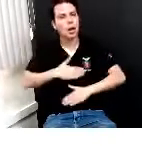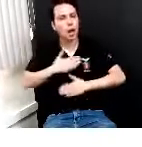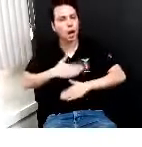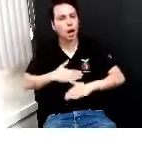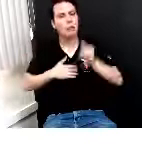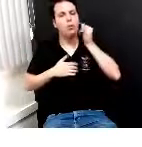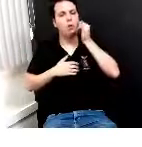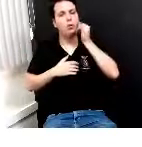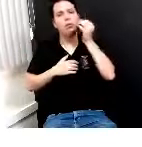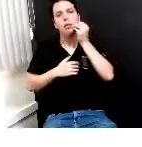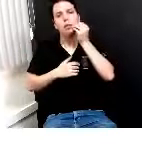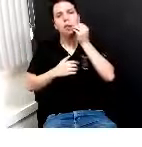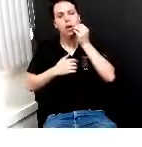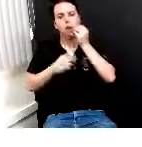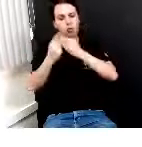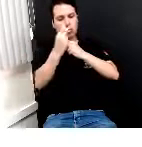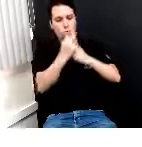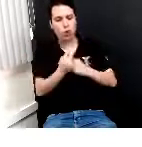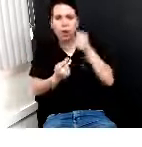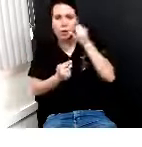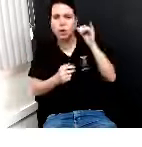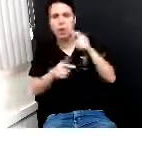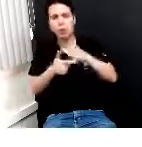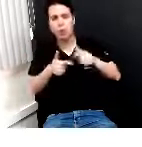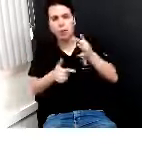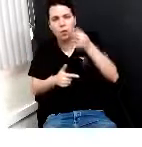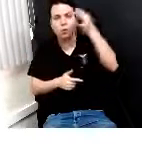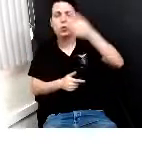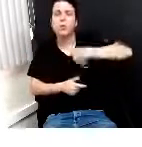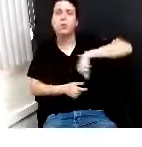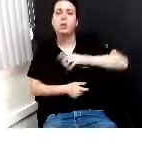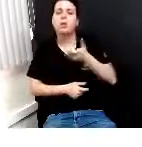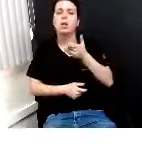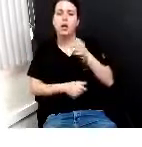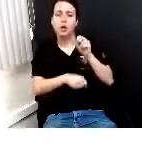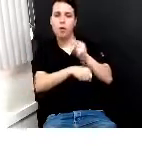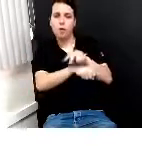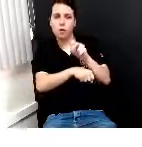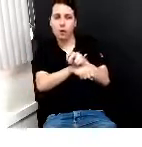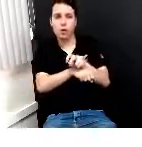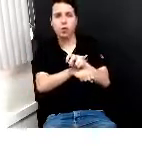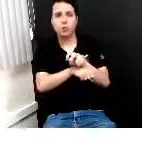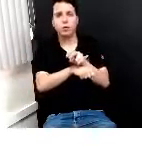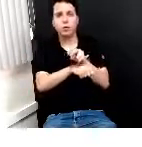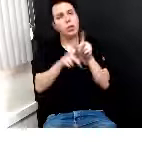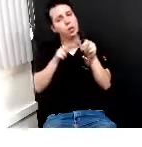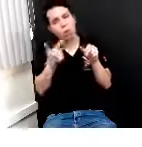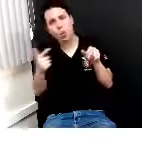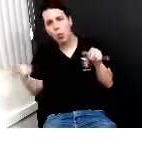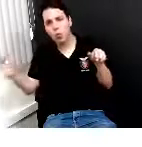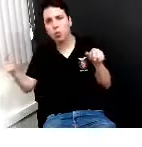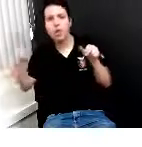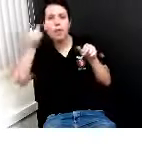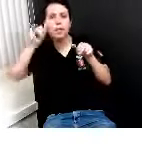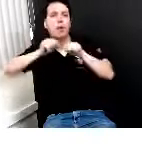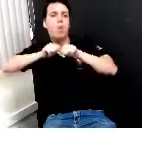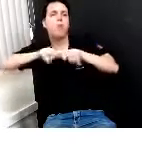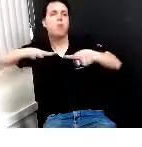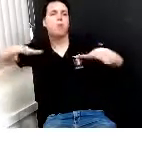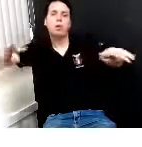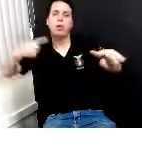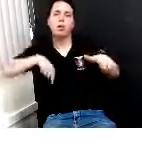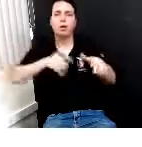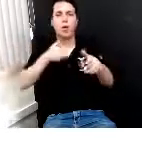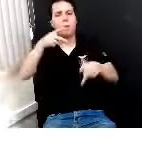O que a gente deseja é que esse vírus, né, assim como outros, né, não tenha uma proliferação no nosso estado e a gente fique, né, com a